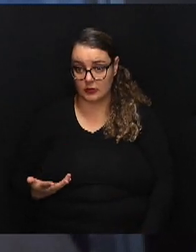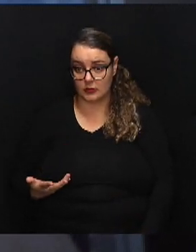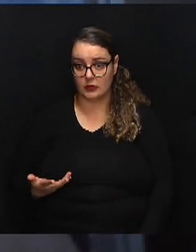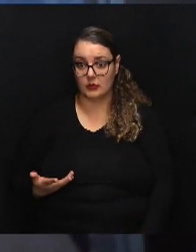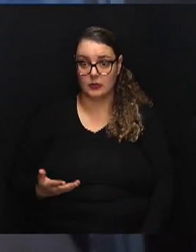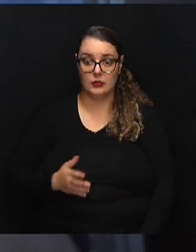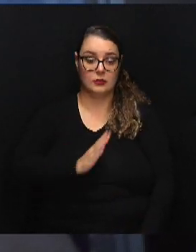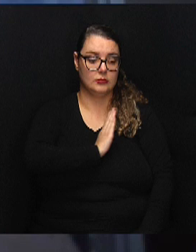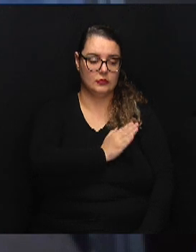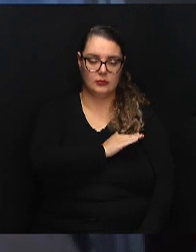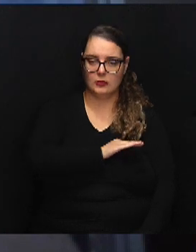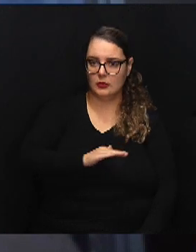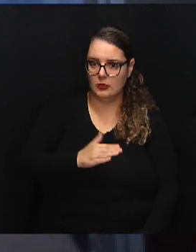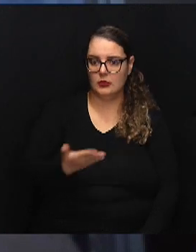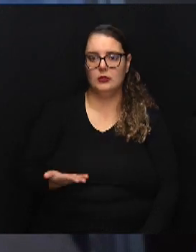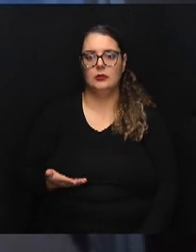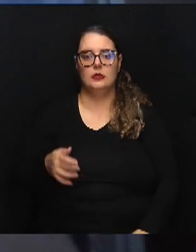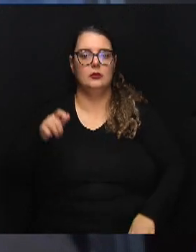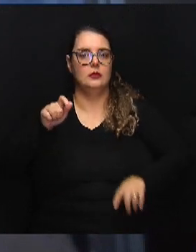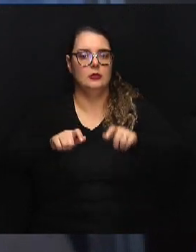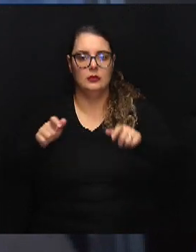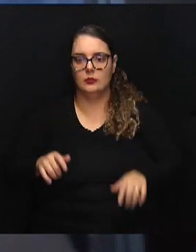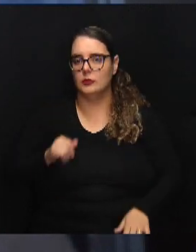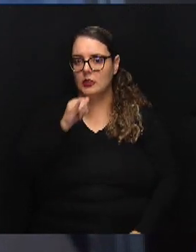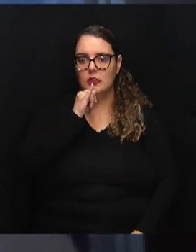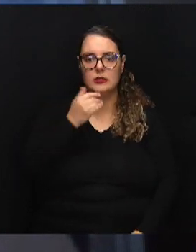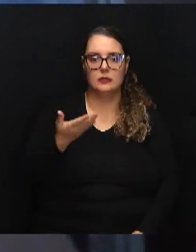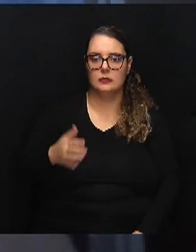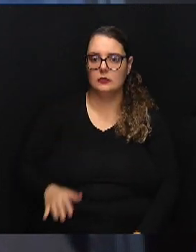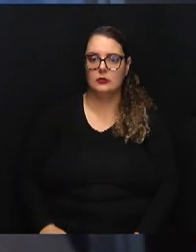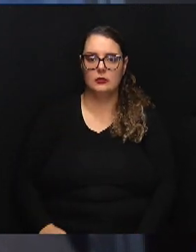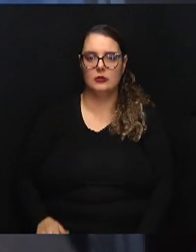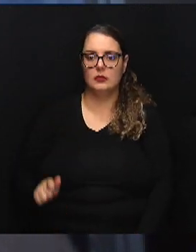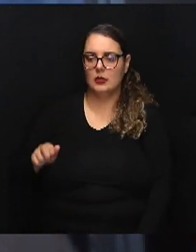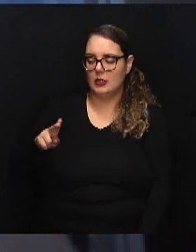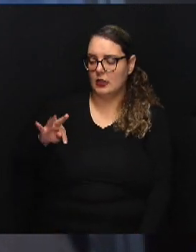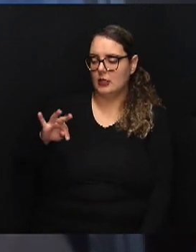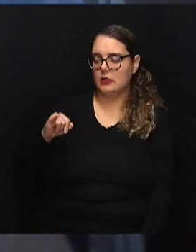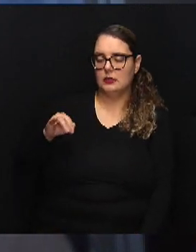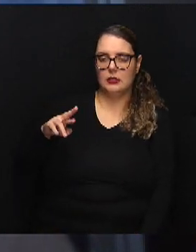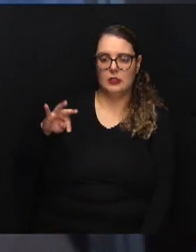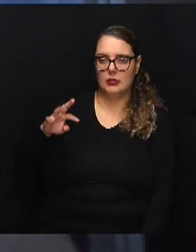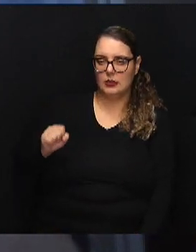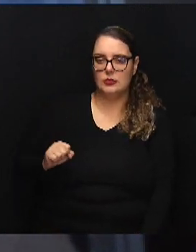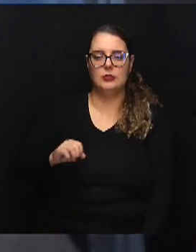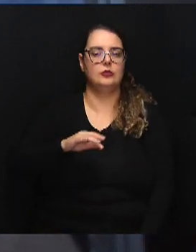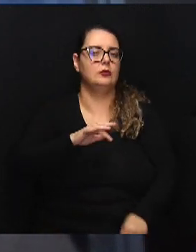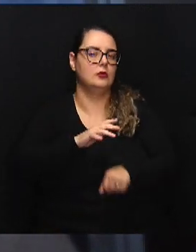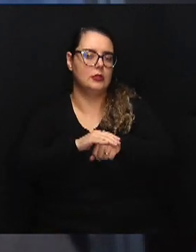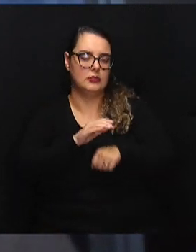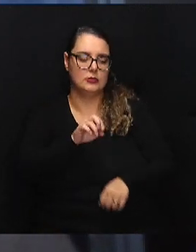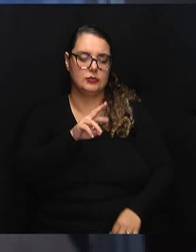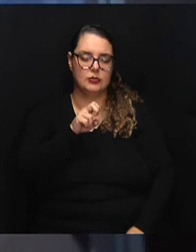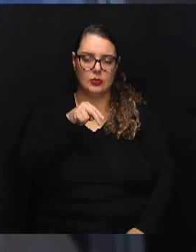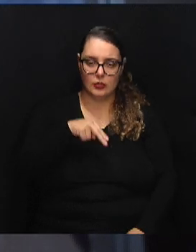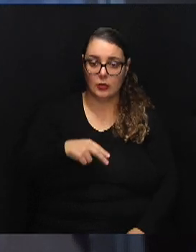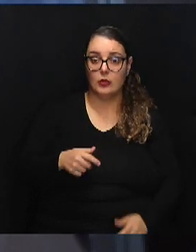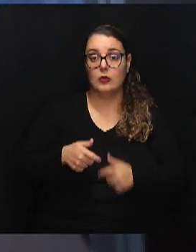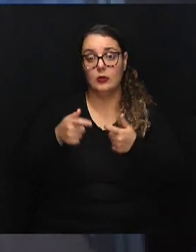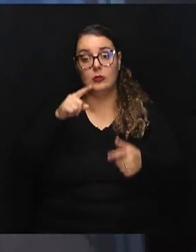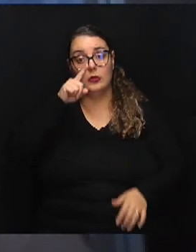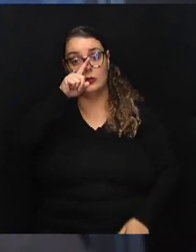de infarto, então, pessoas com, por exemplo, assim, artrite reumatoide, doença de Crohn, elevam o risco,